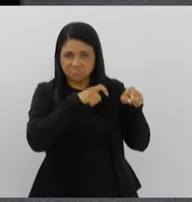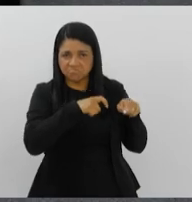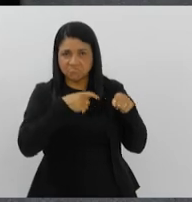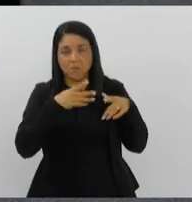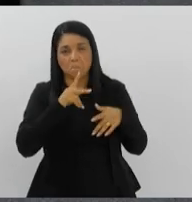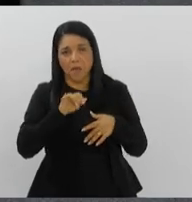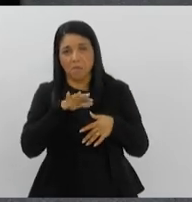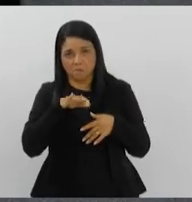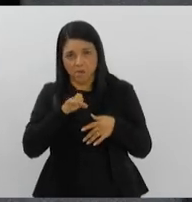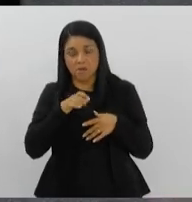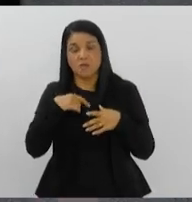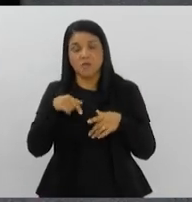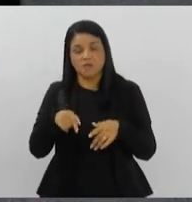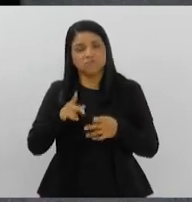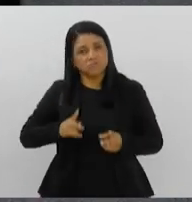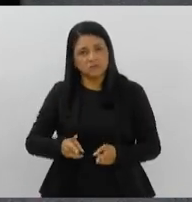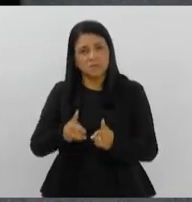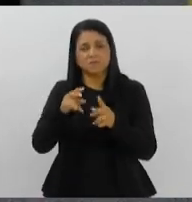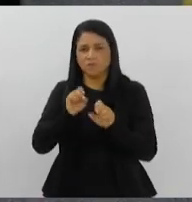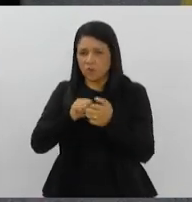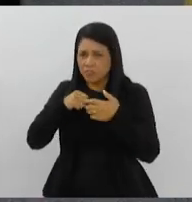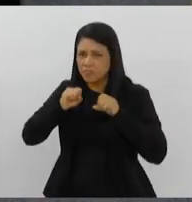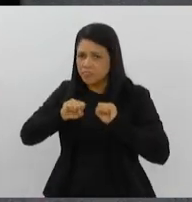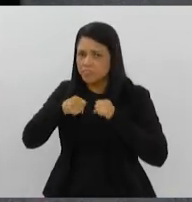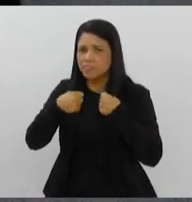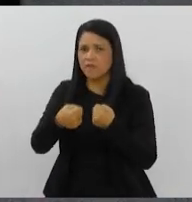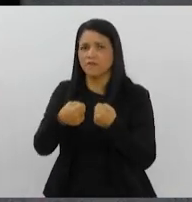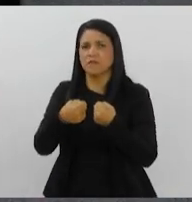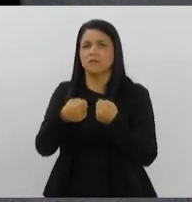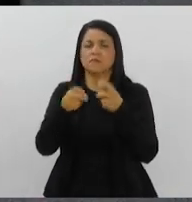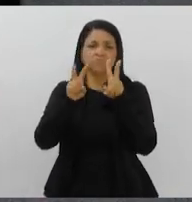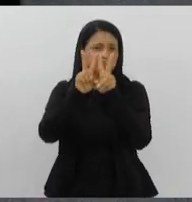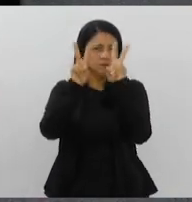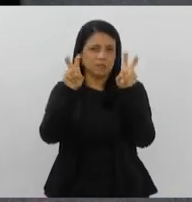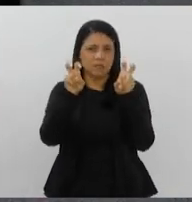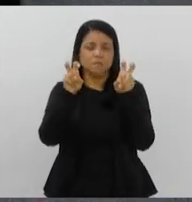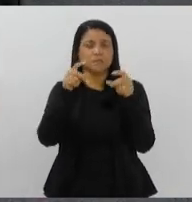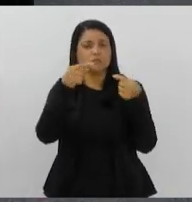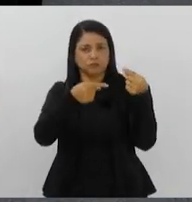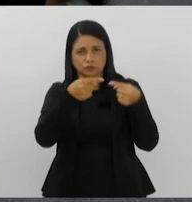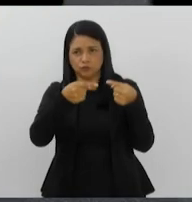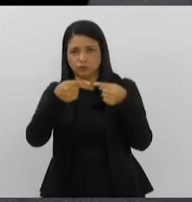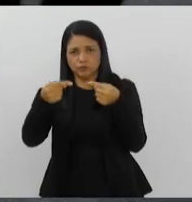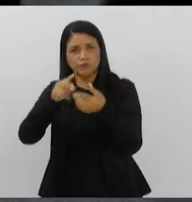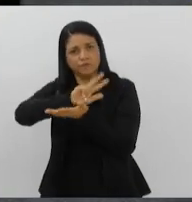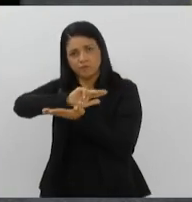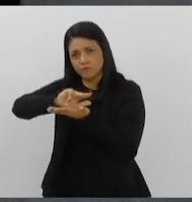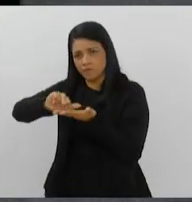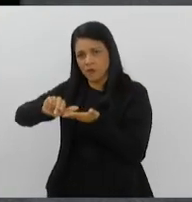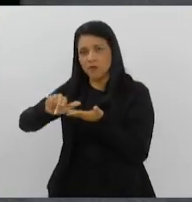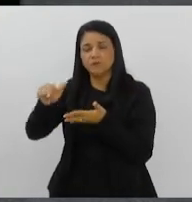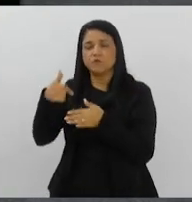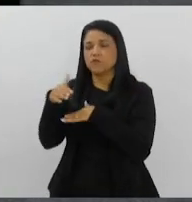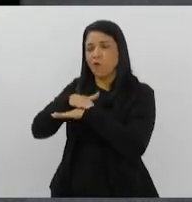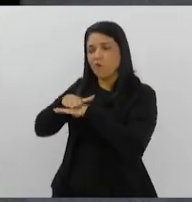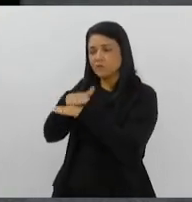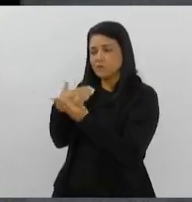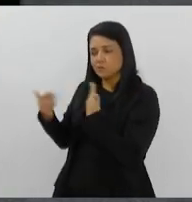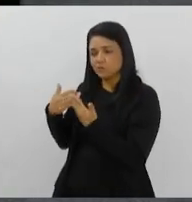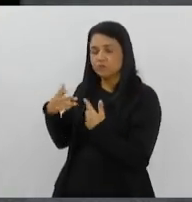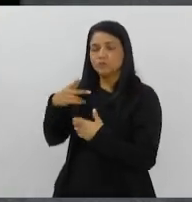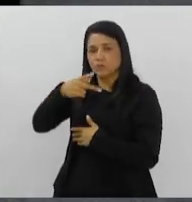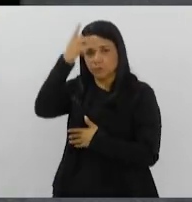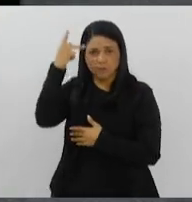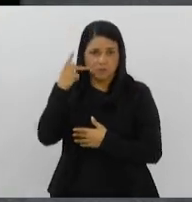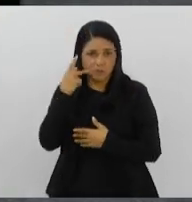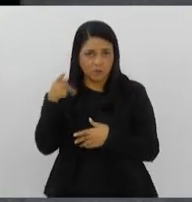que eu vou estar trazendo bastante assuntos para a gente discutir, como já conversei hoje com o nosso querido Luiz Paulo, a questão